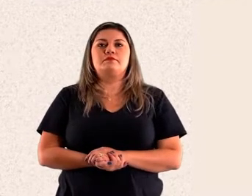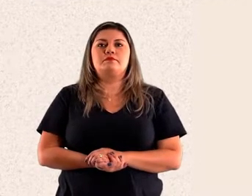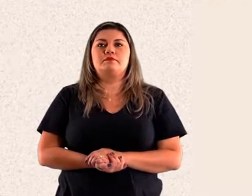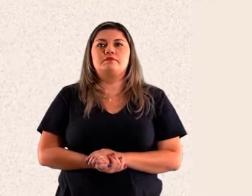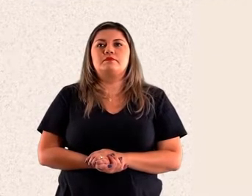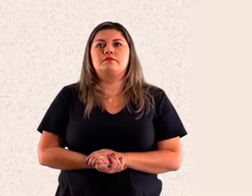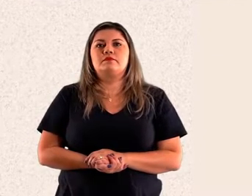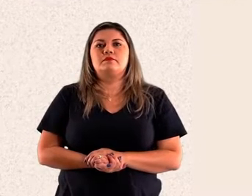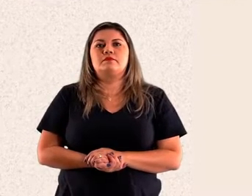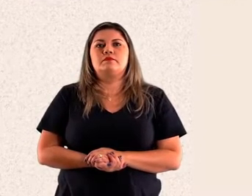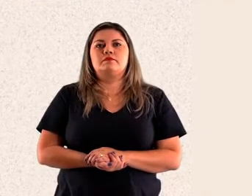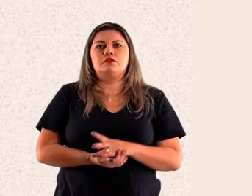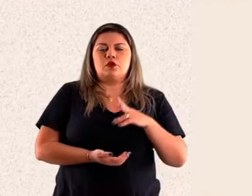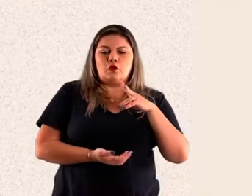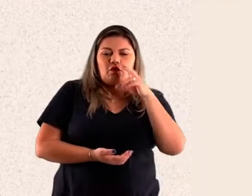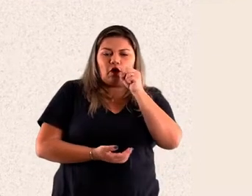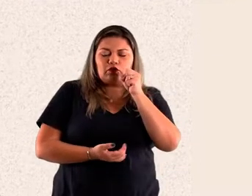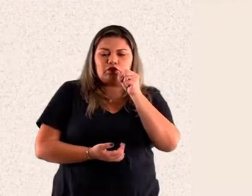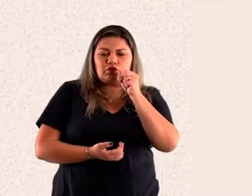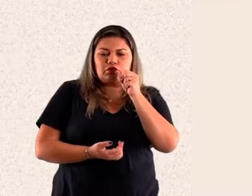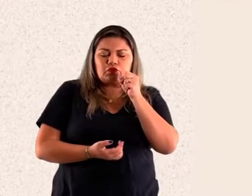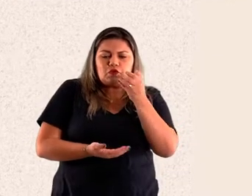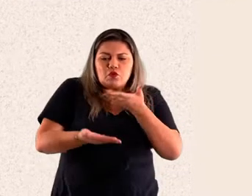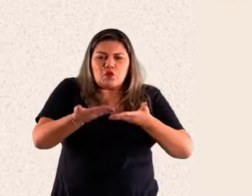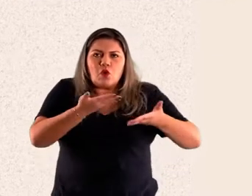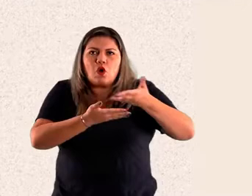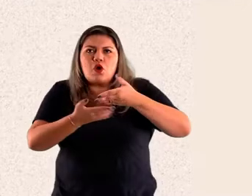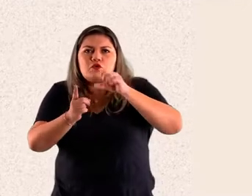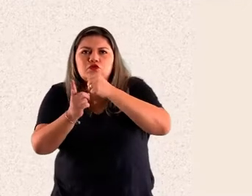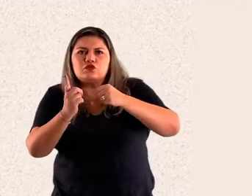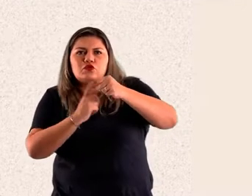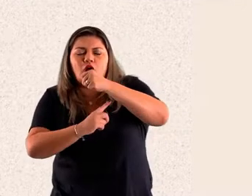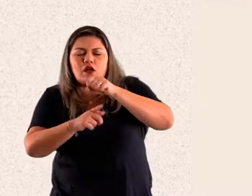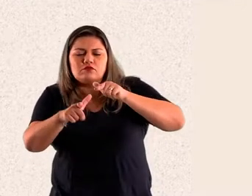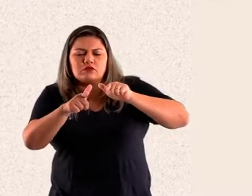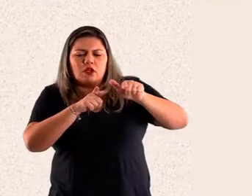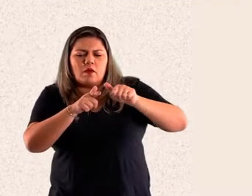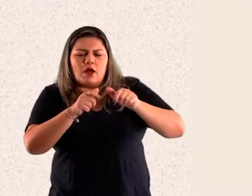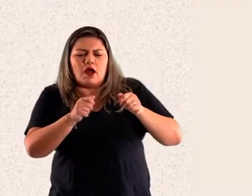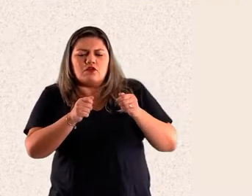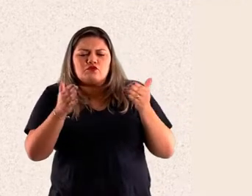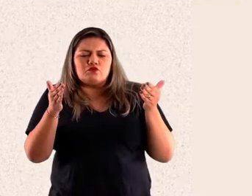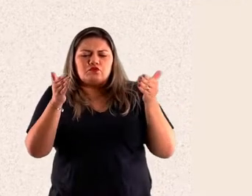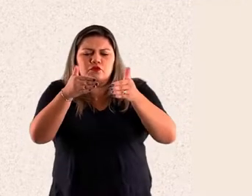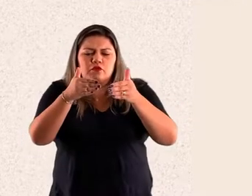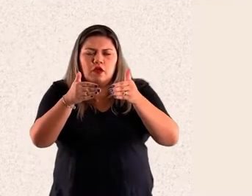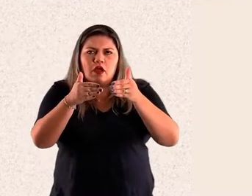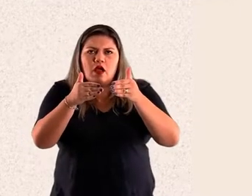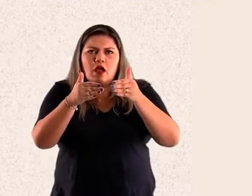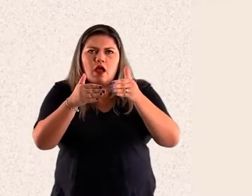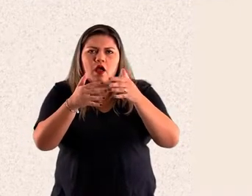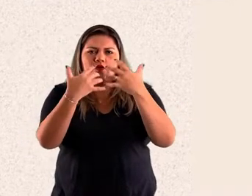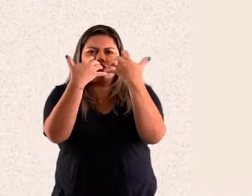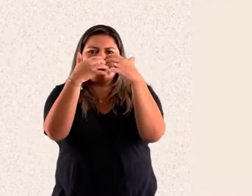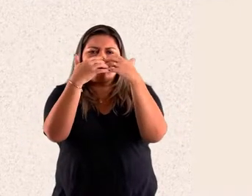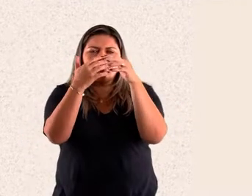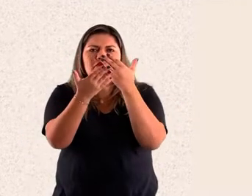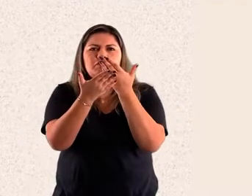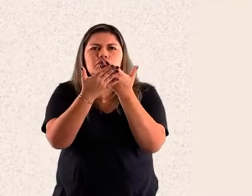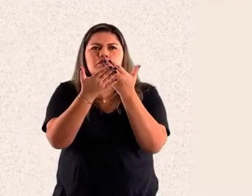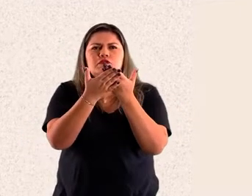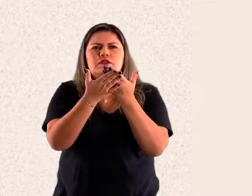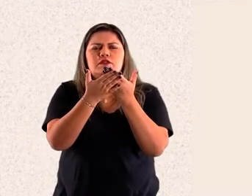e os impactos das conexões sociais no trabalho sob a ótica da neurociência são um